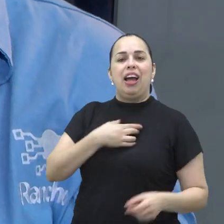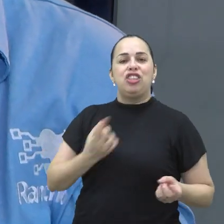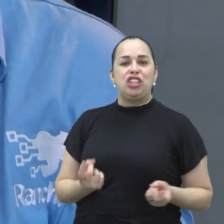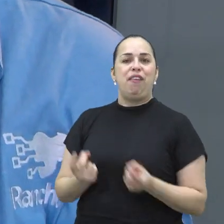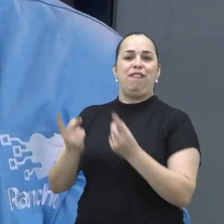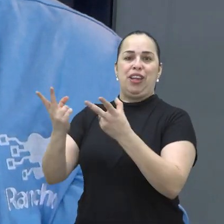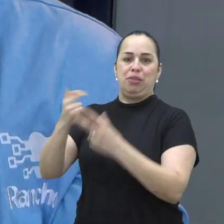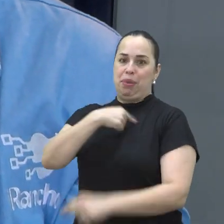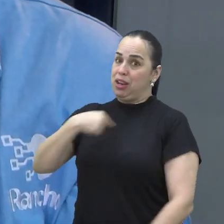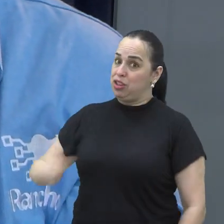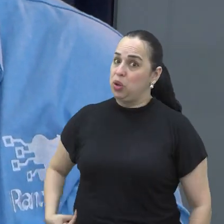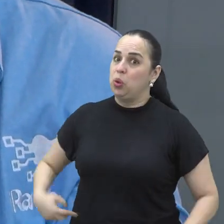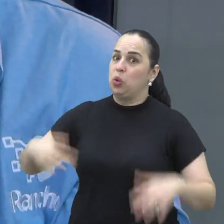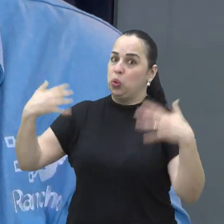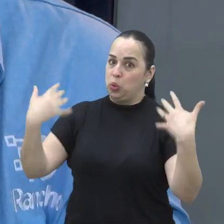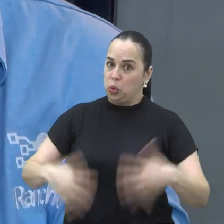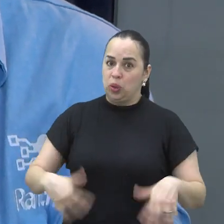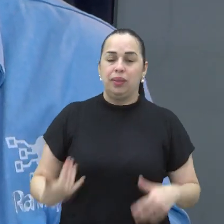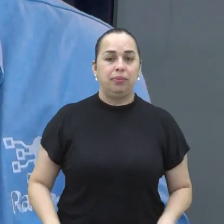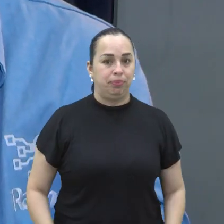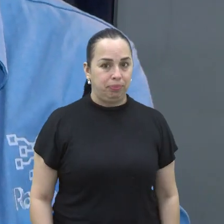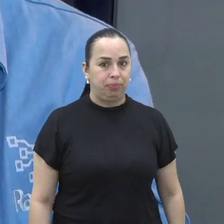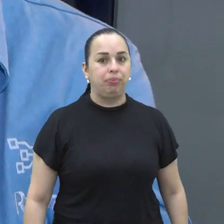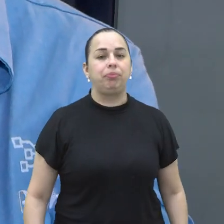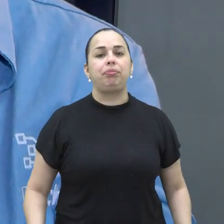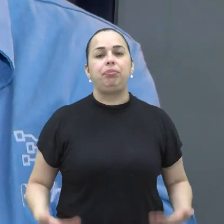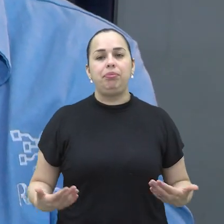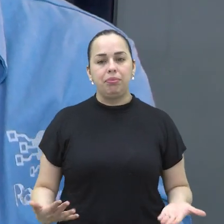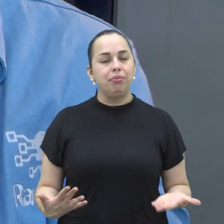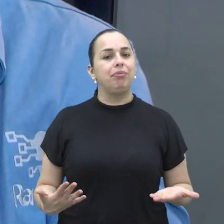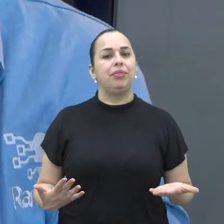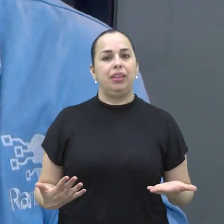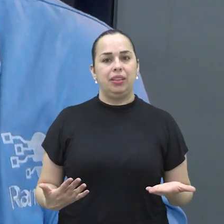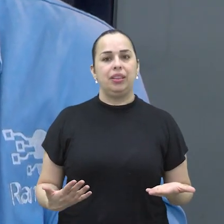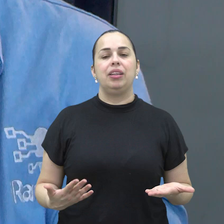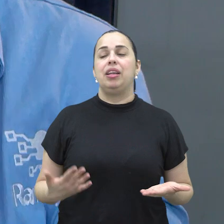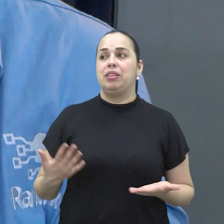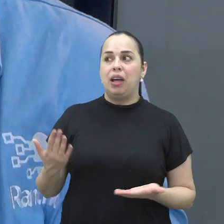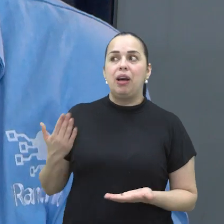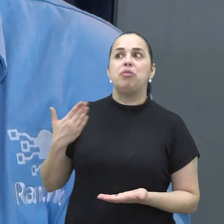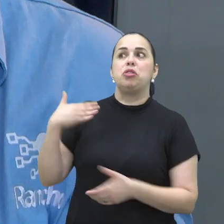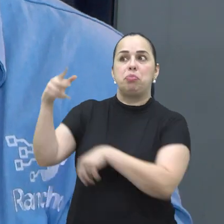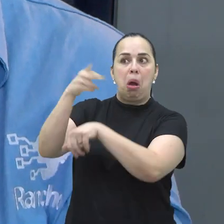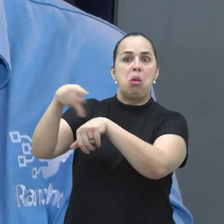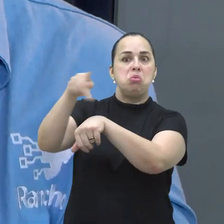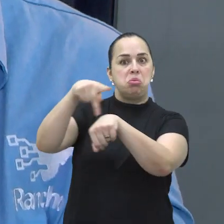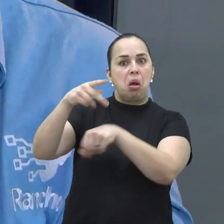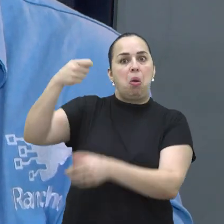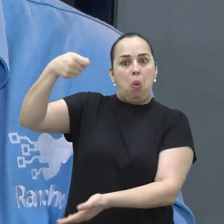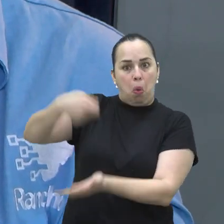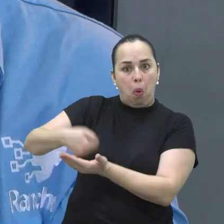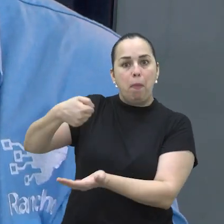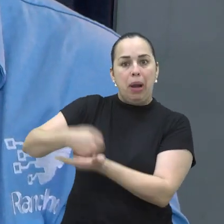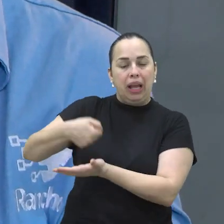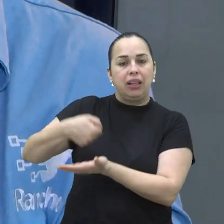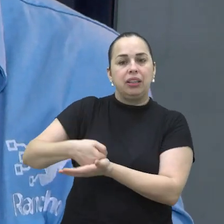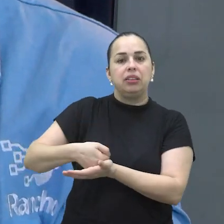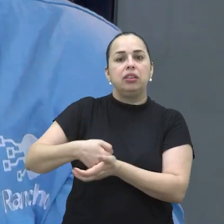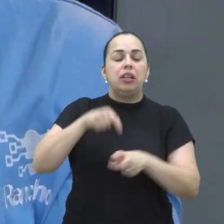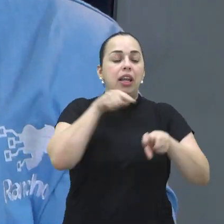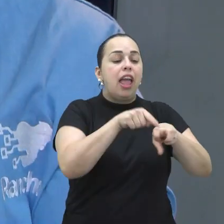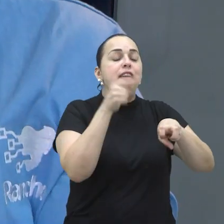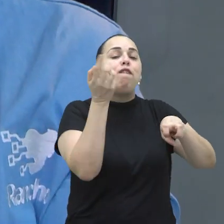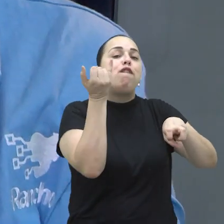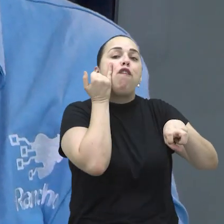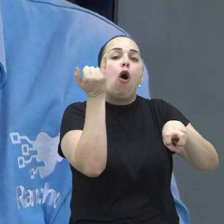mercado atualmente de exportação, né? Então, assim, os mercados estão começando a exigir que a gente